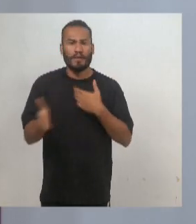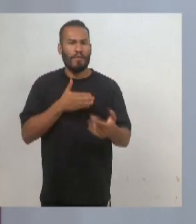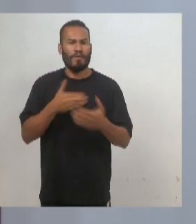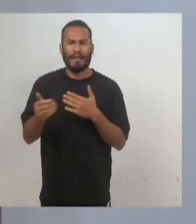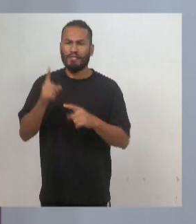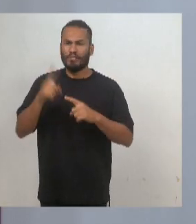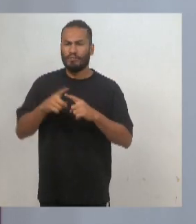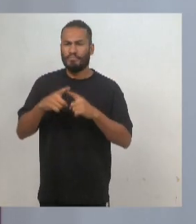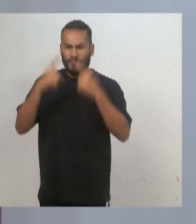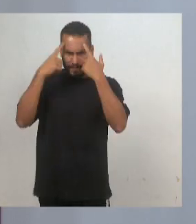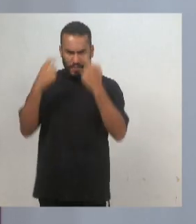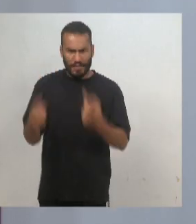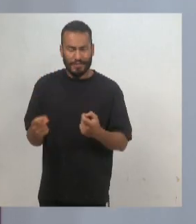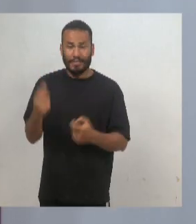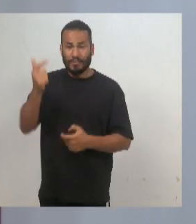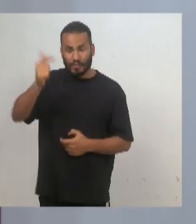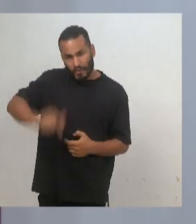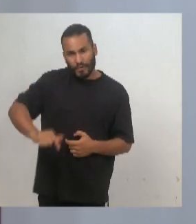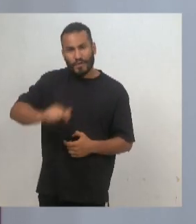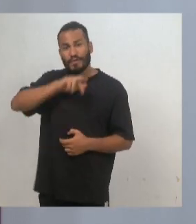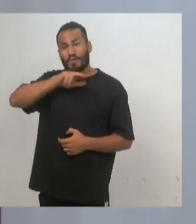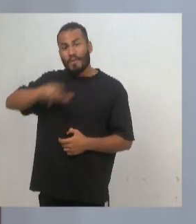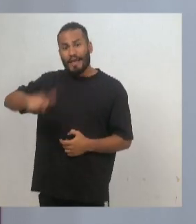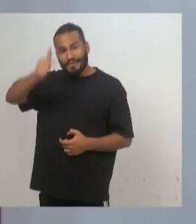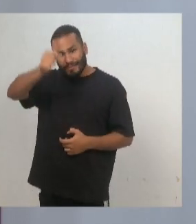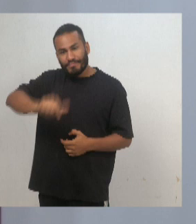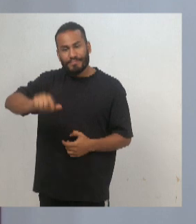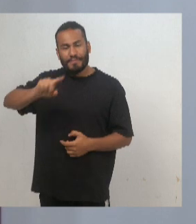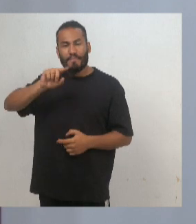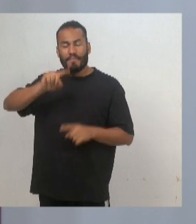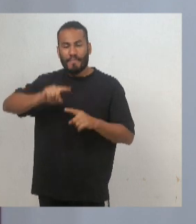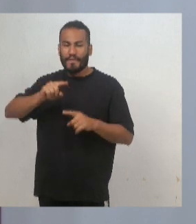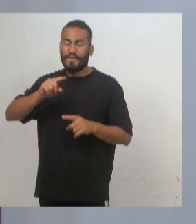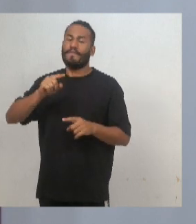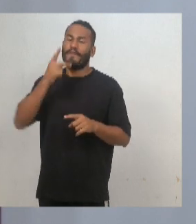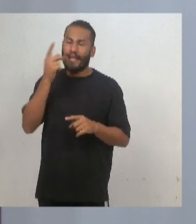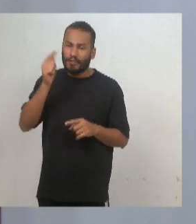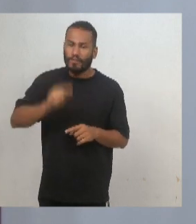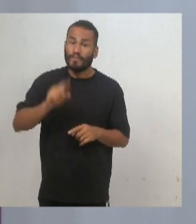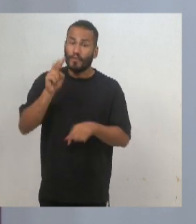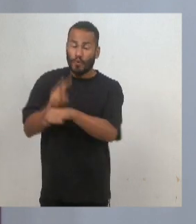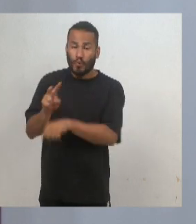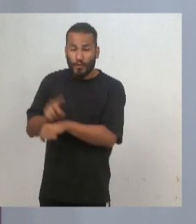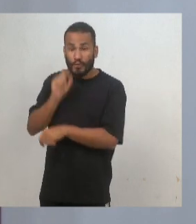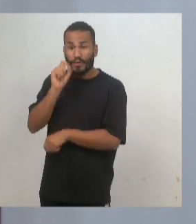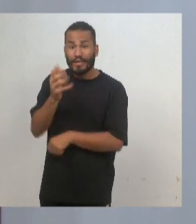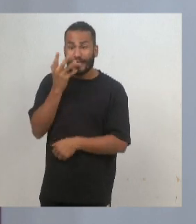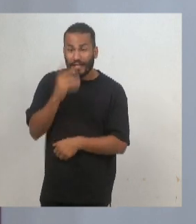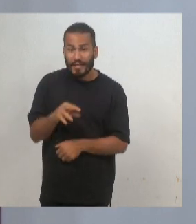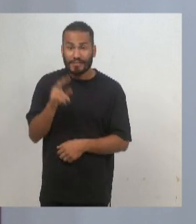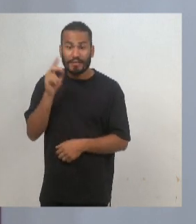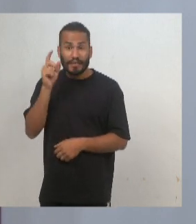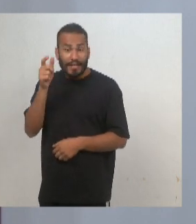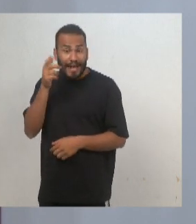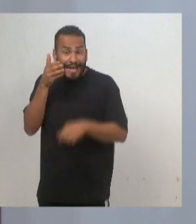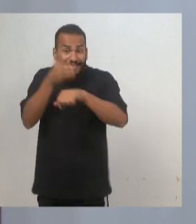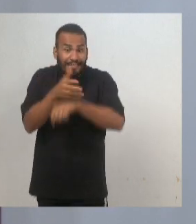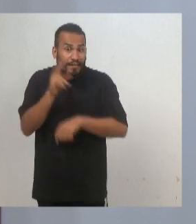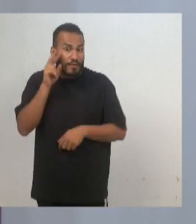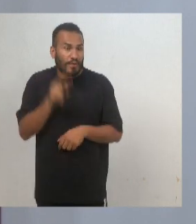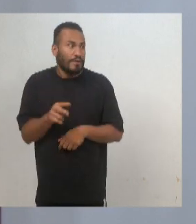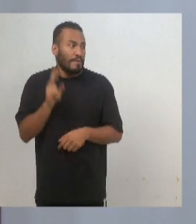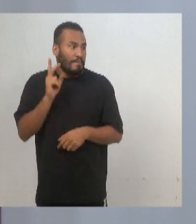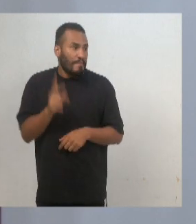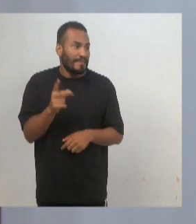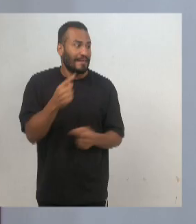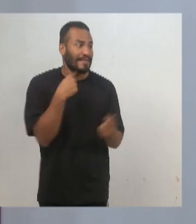violência. E volto a dizer, não sendo repetitiva, mas é importante, cuidem o que os seus filhos estão acessando.